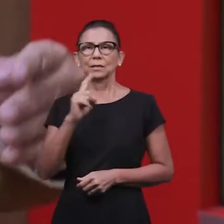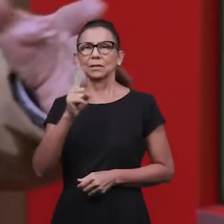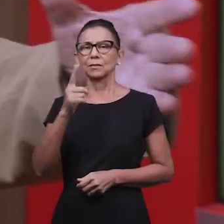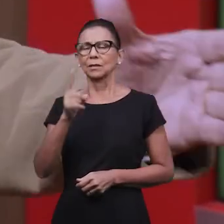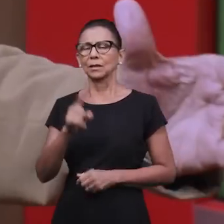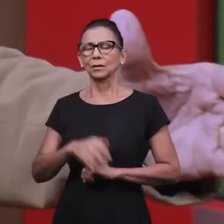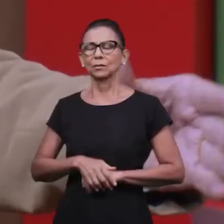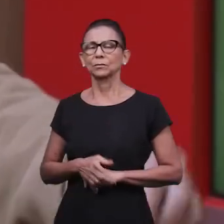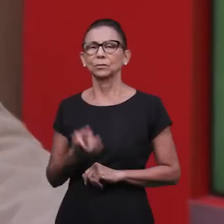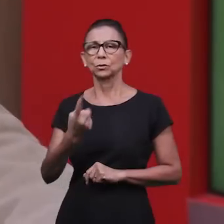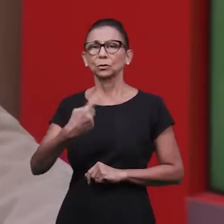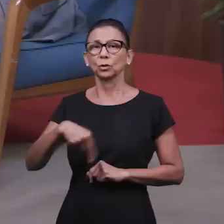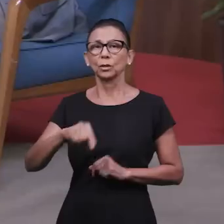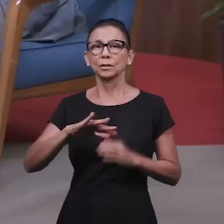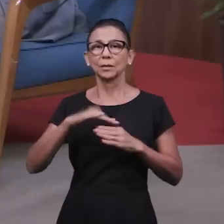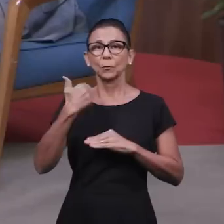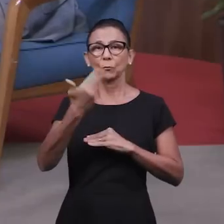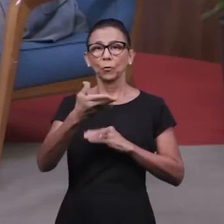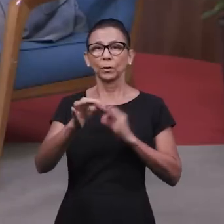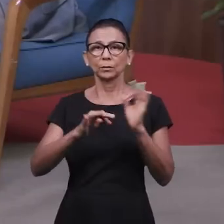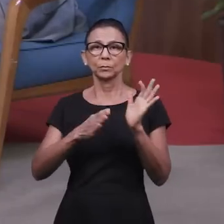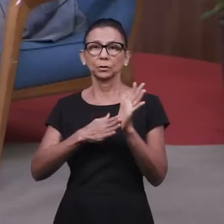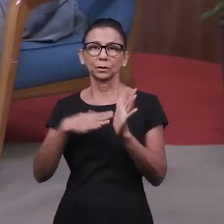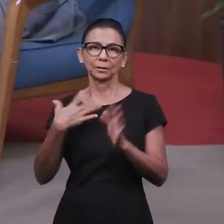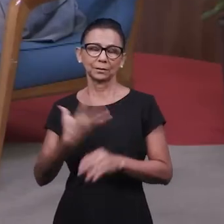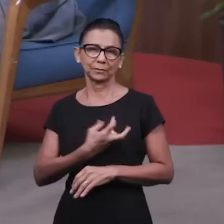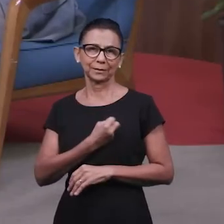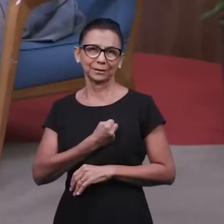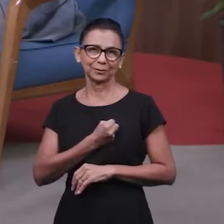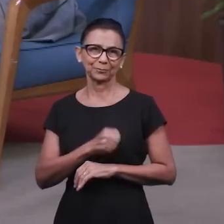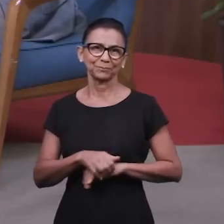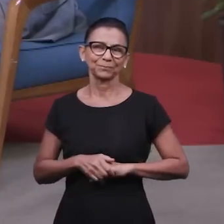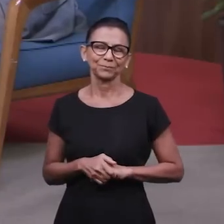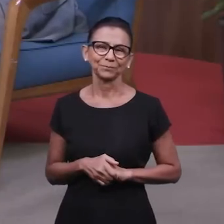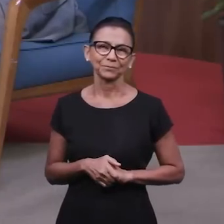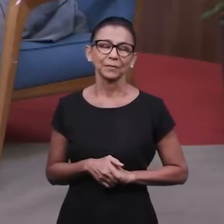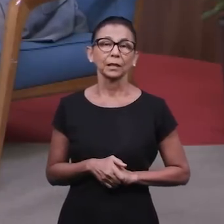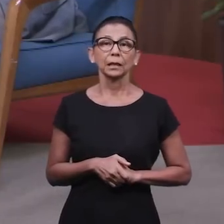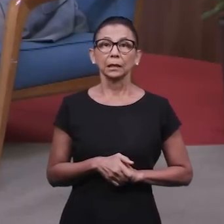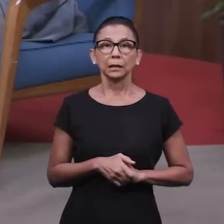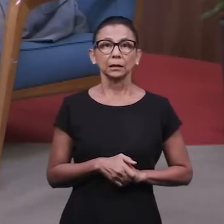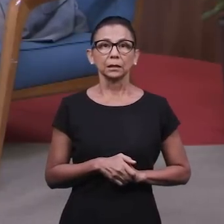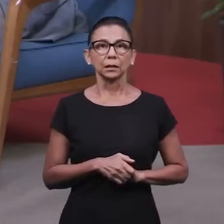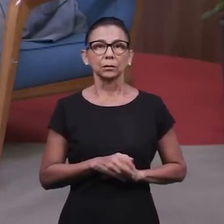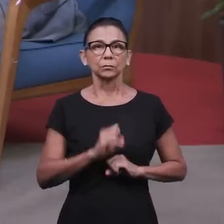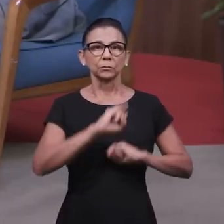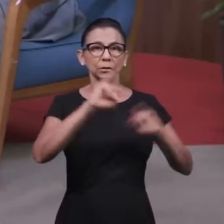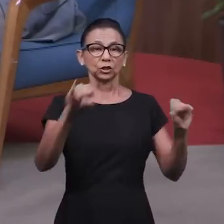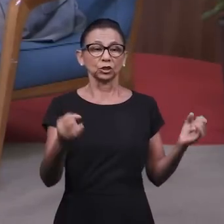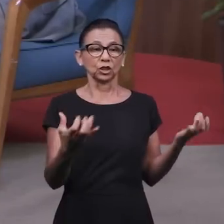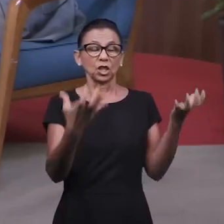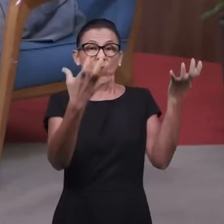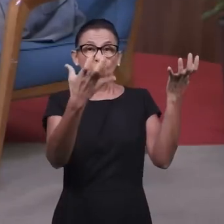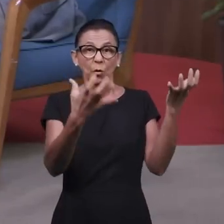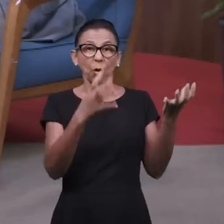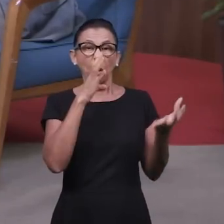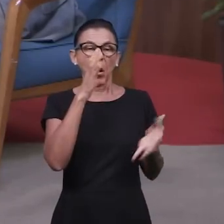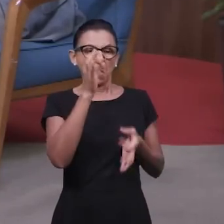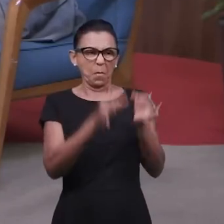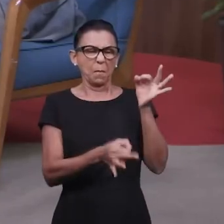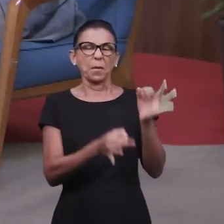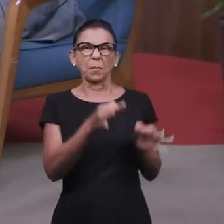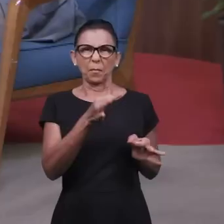ela era gentílica. Né? E você vê que o juízo que veio sobre Jericó, que atingiu